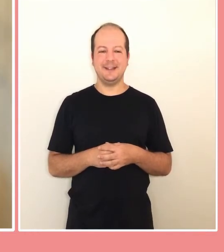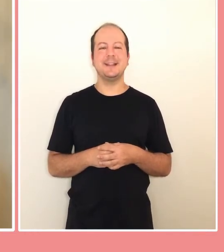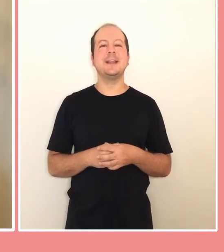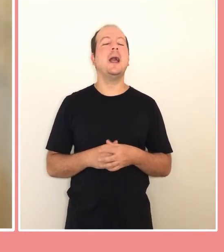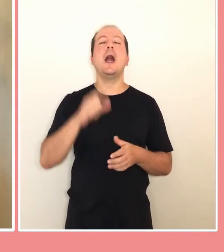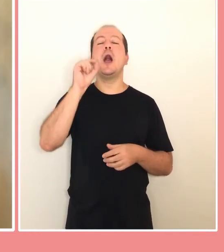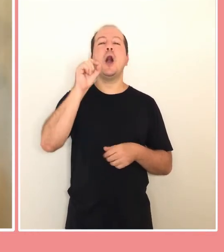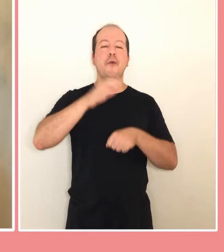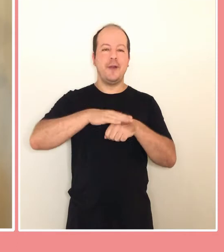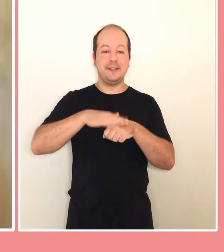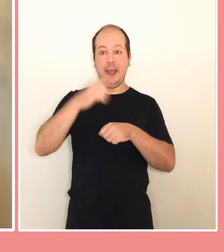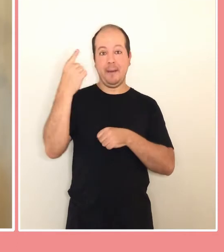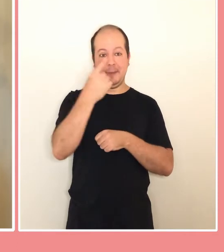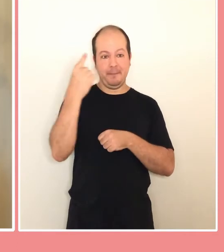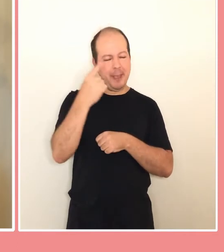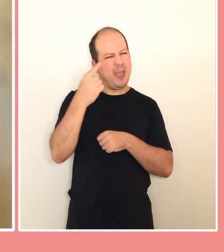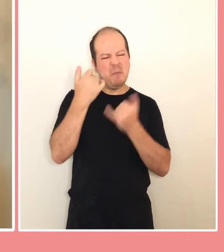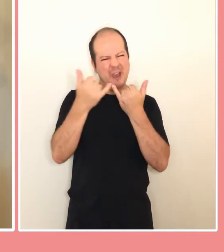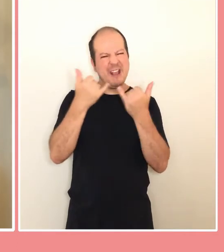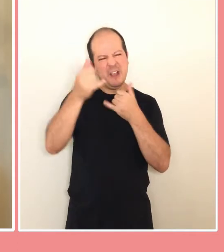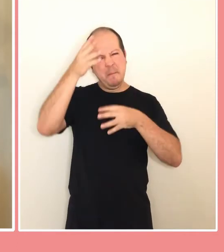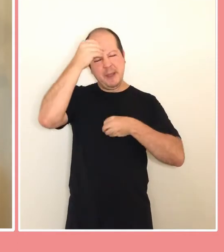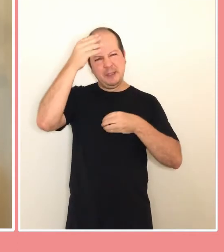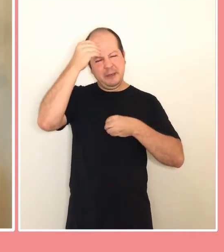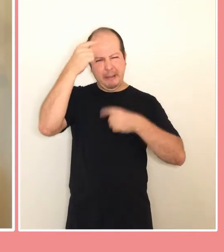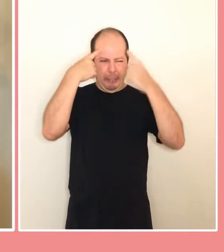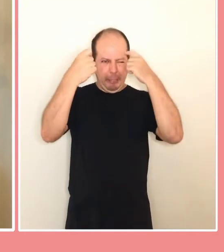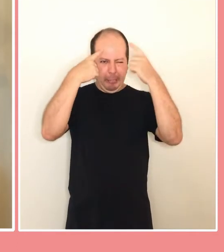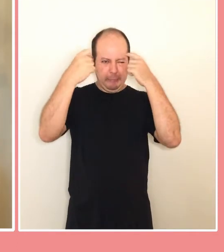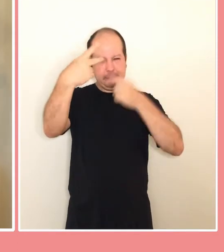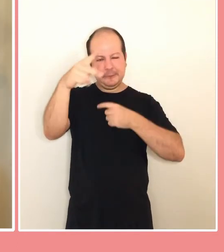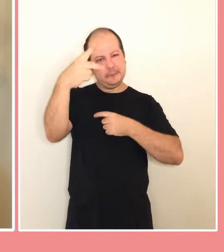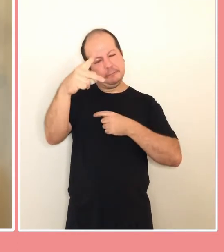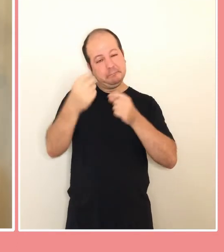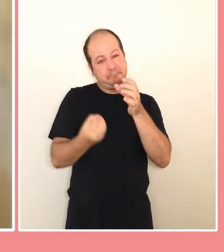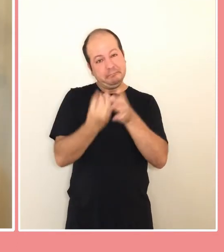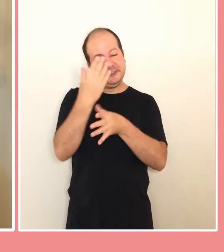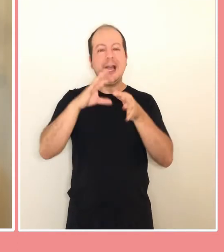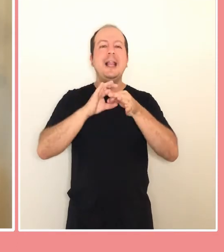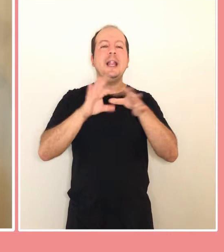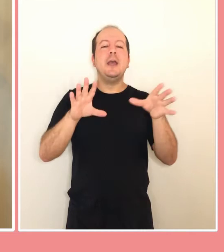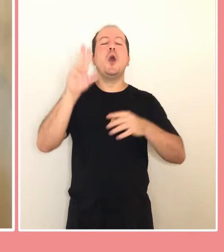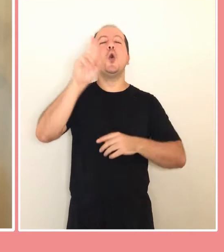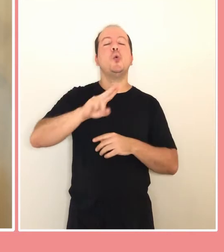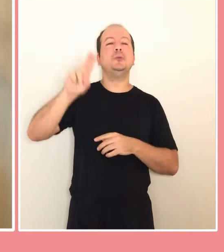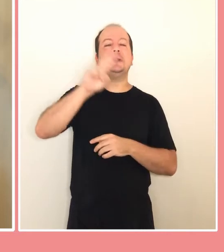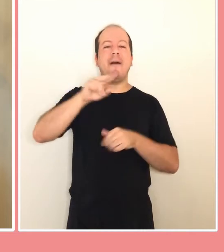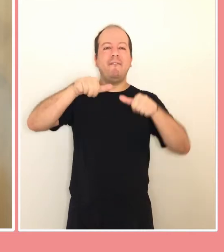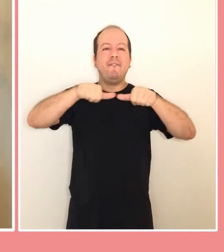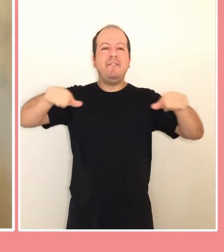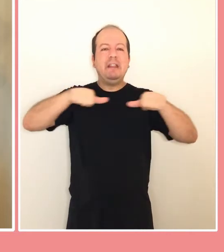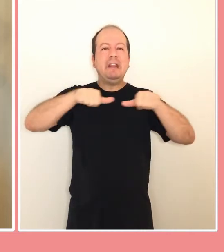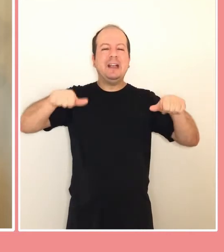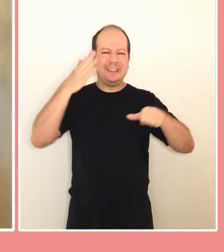para confeccionarmos então essa espécie de personagem ou de criatura, a gente pode utilizar fitas adesivas em